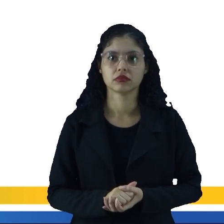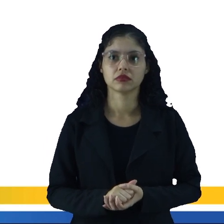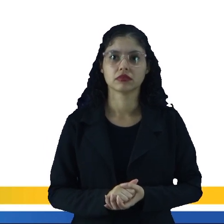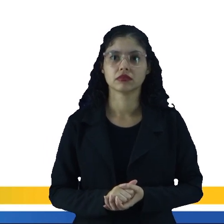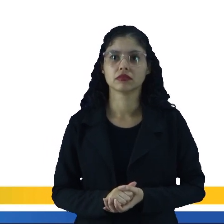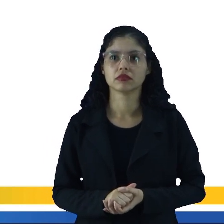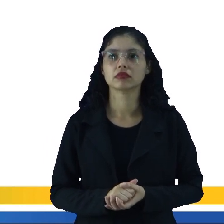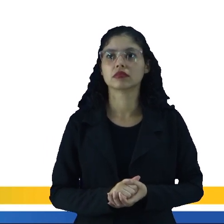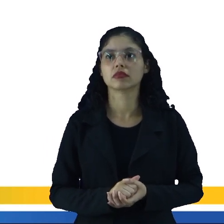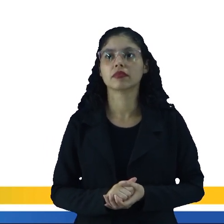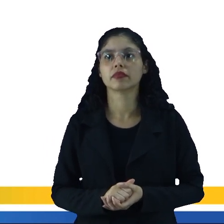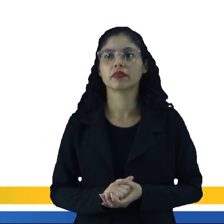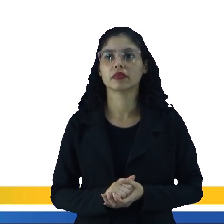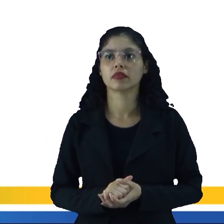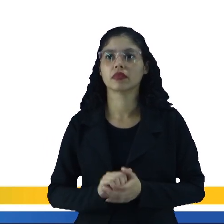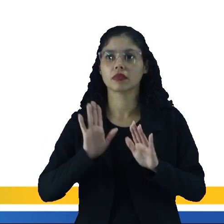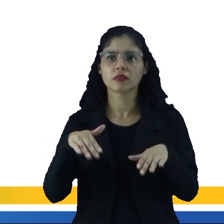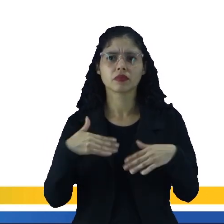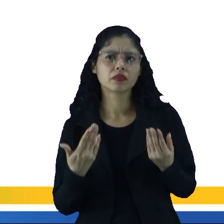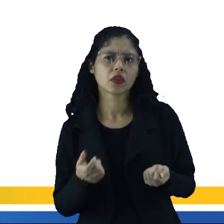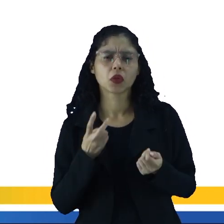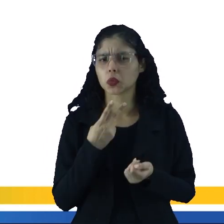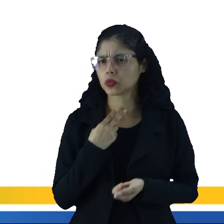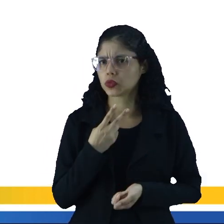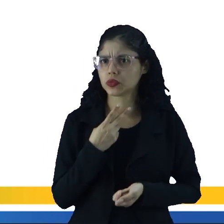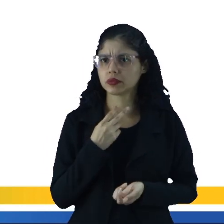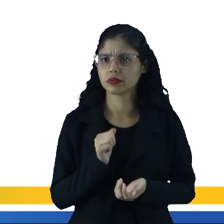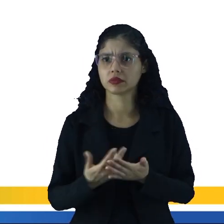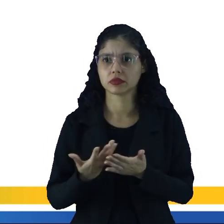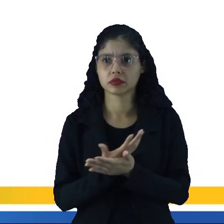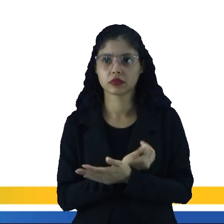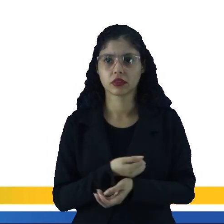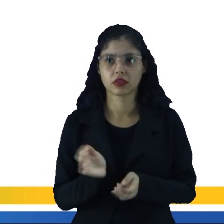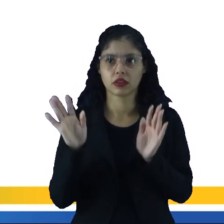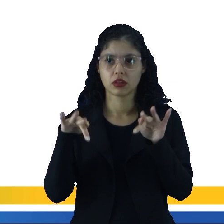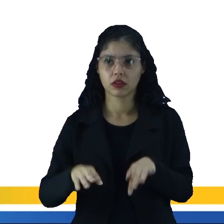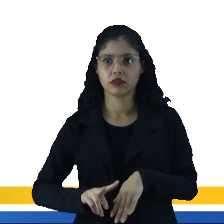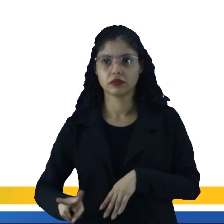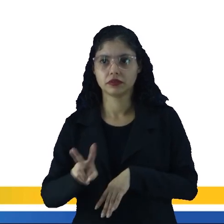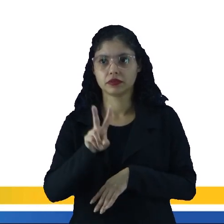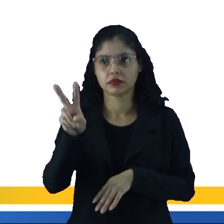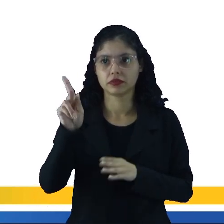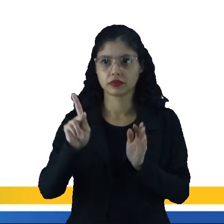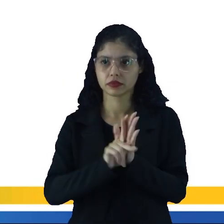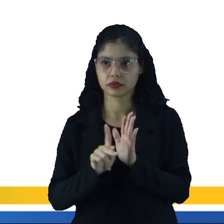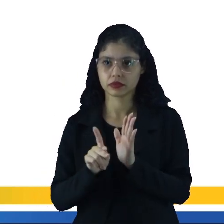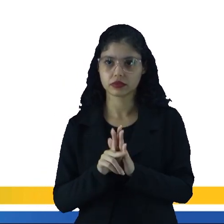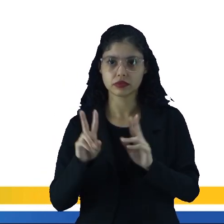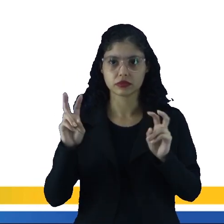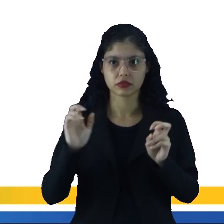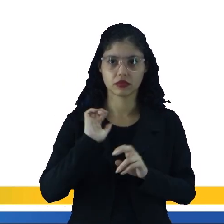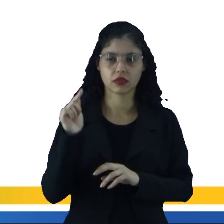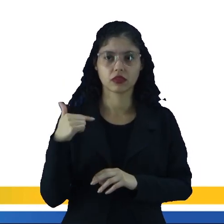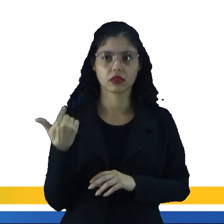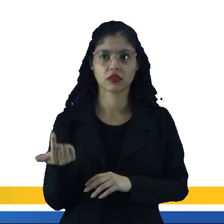São as grandezas para as quais não podemos tirar conclusões com valores